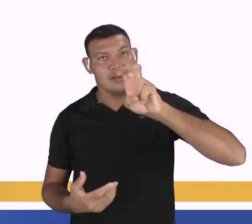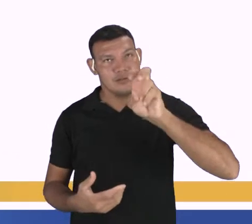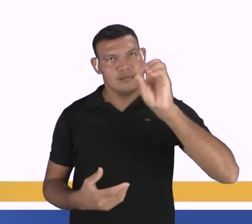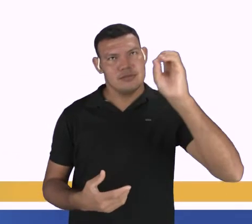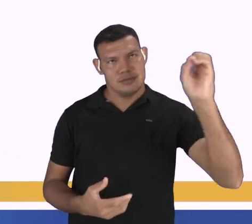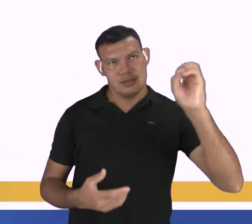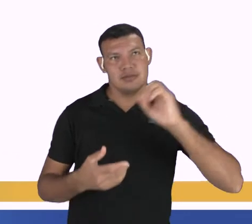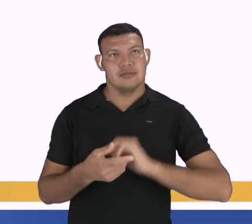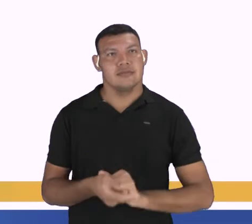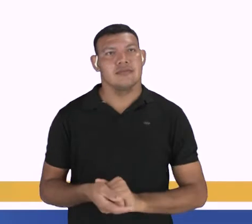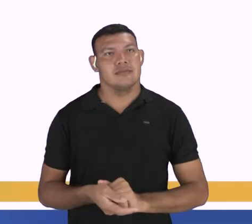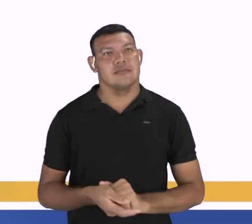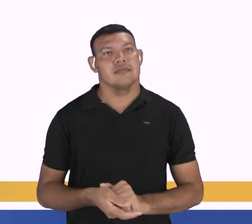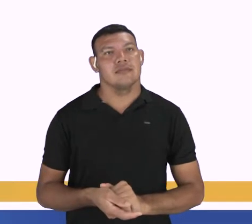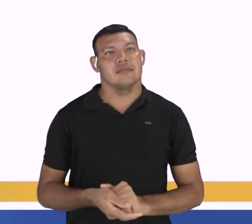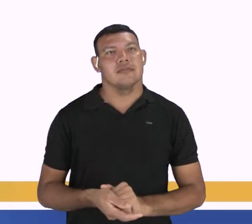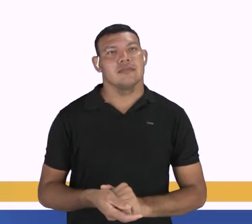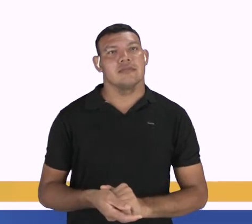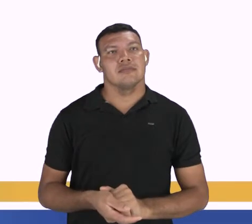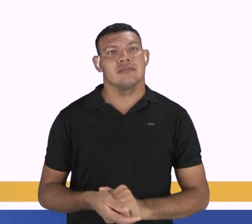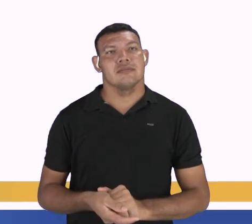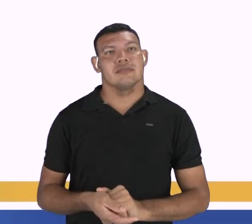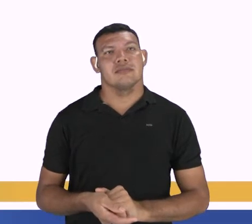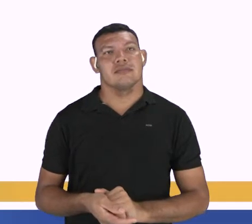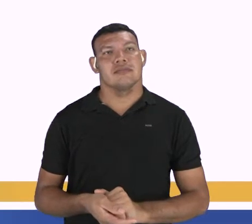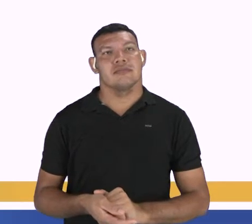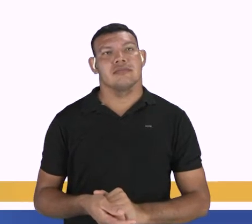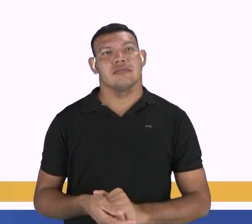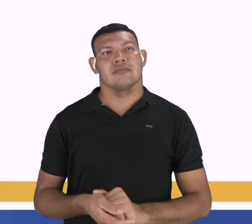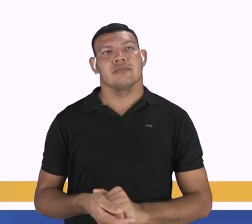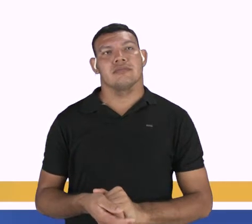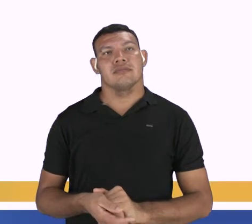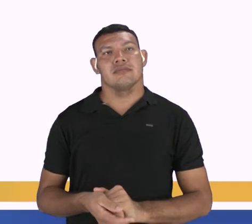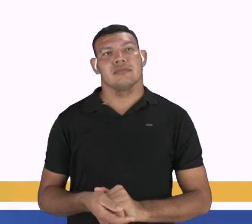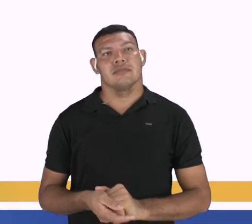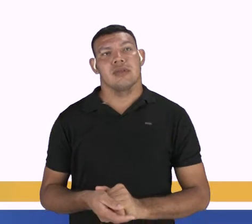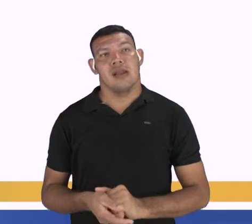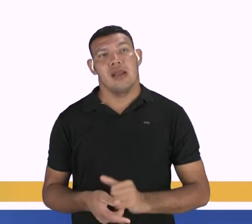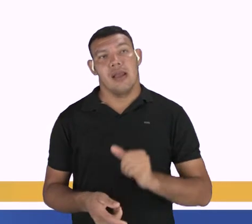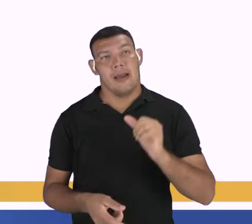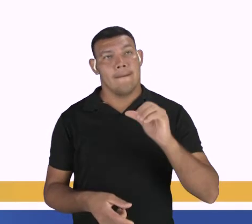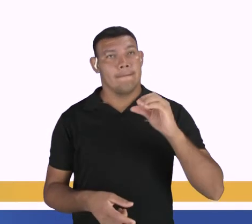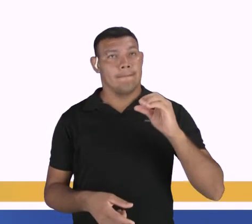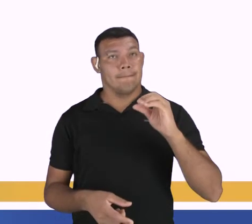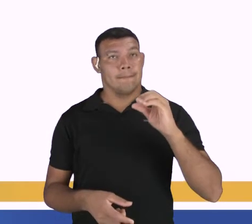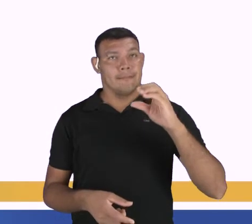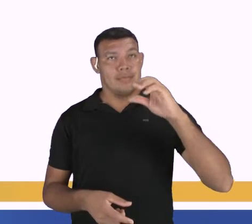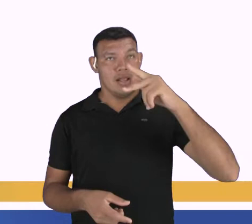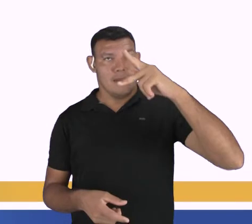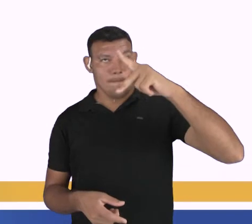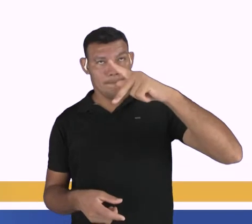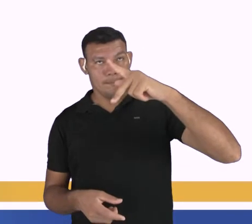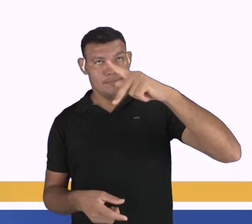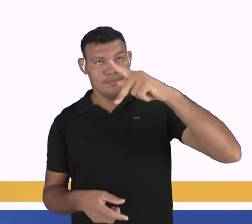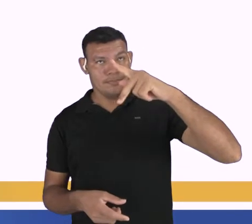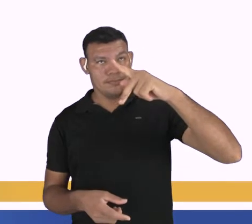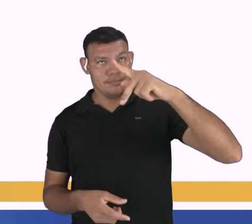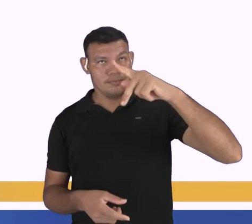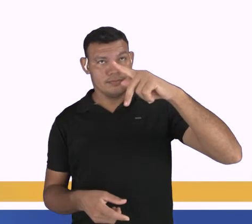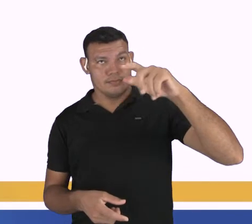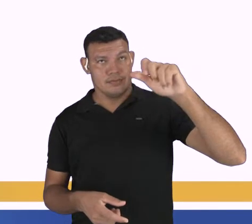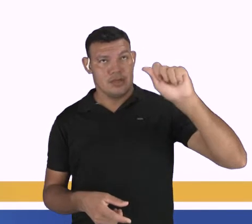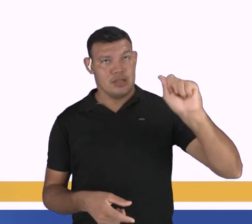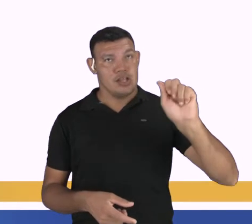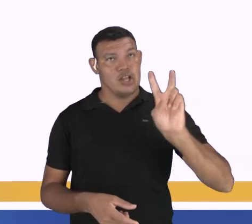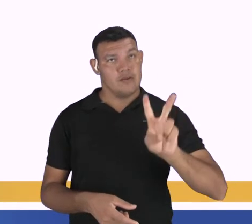no ângulo APV, tanto a diagonal AP como a diagonal AV, né, ela divide